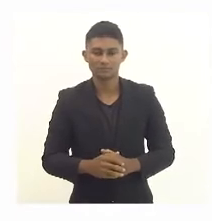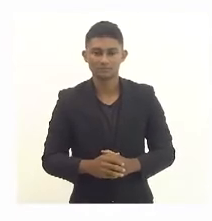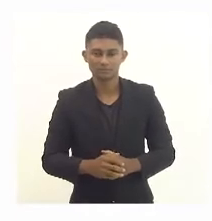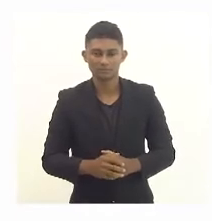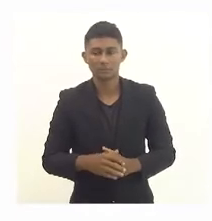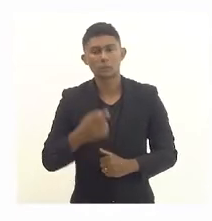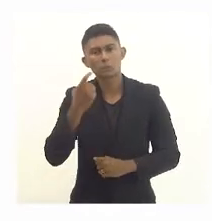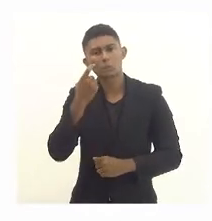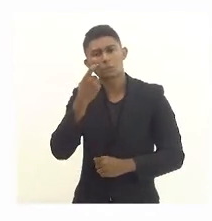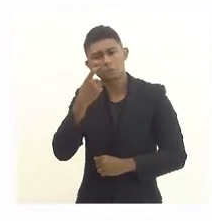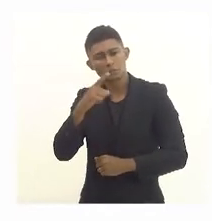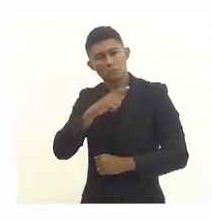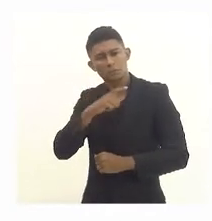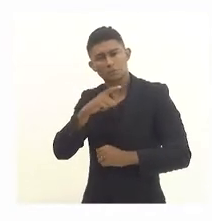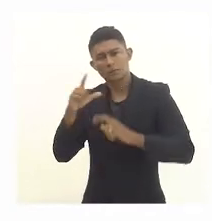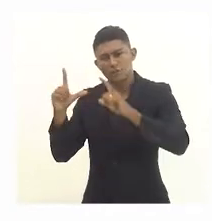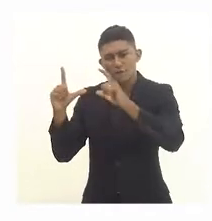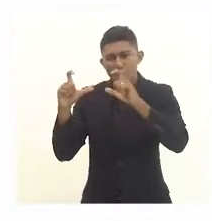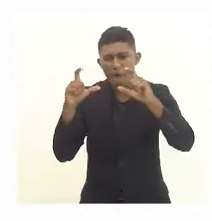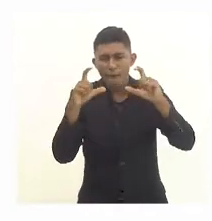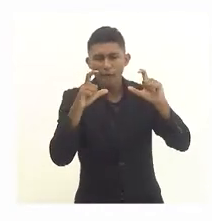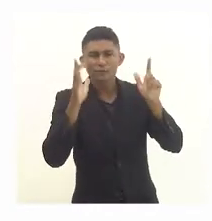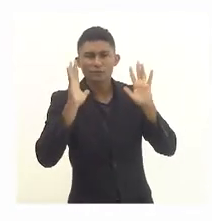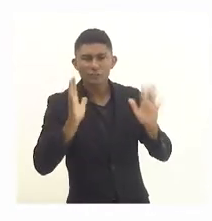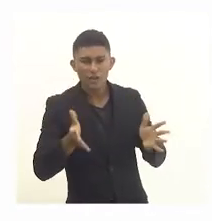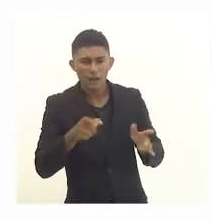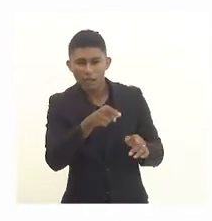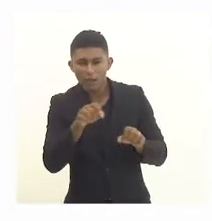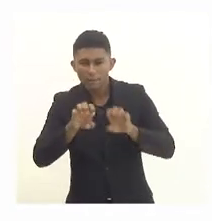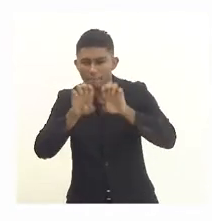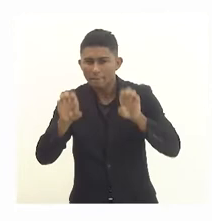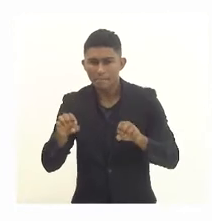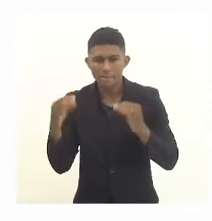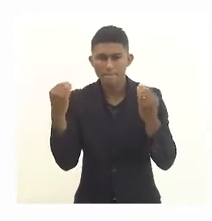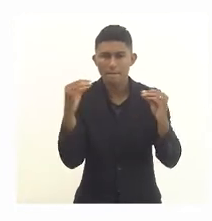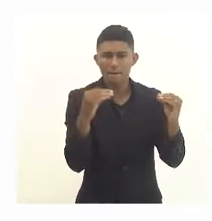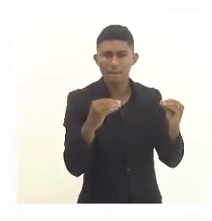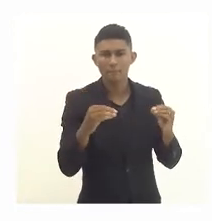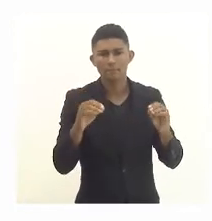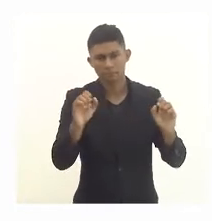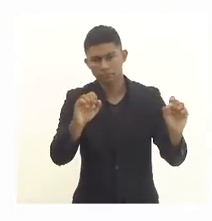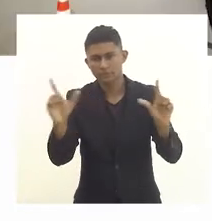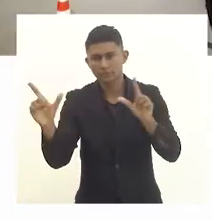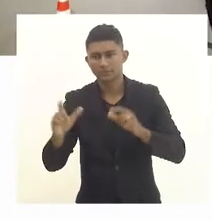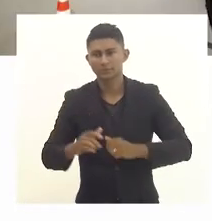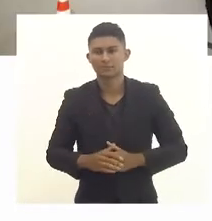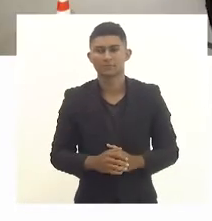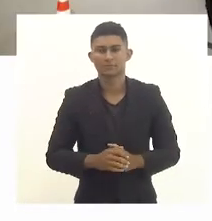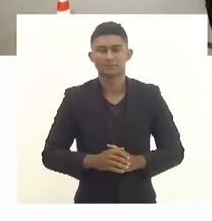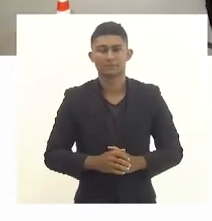Então, aqui são algumas fotos das instalações. Pode ir passando, por favor.